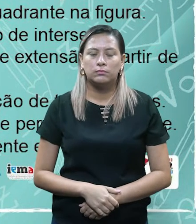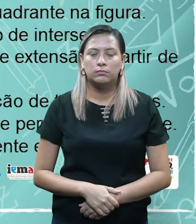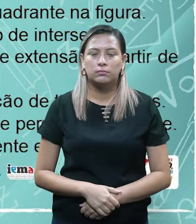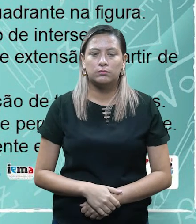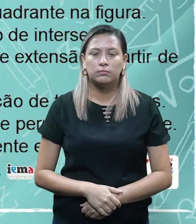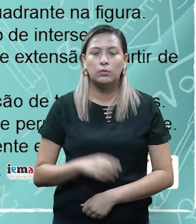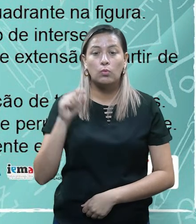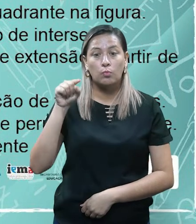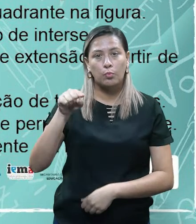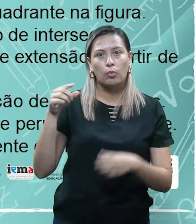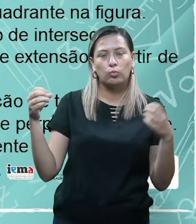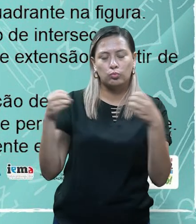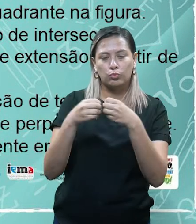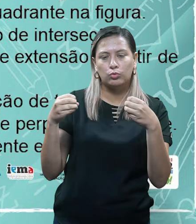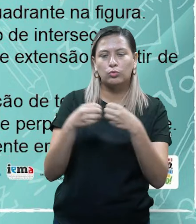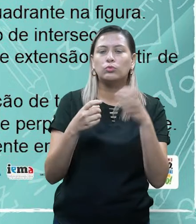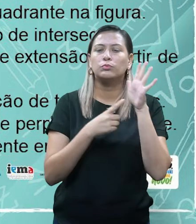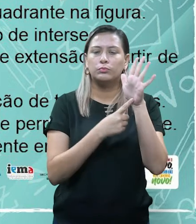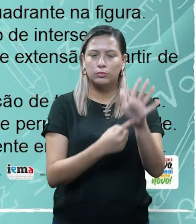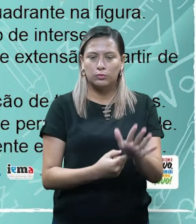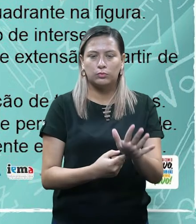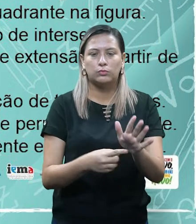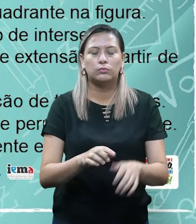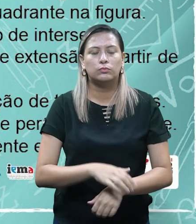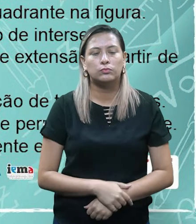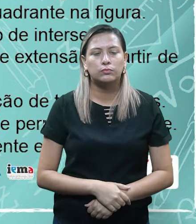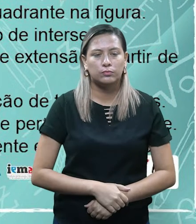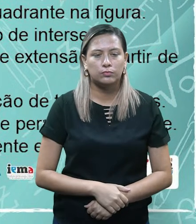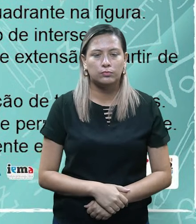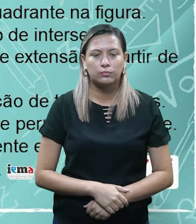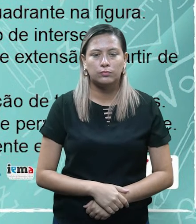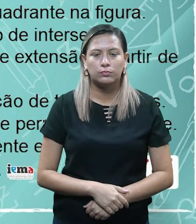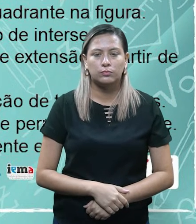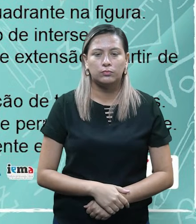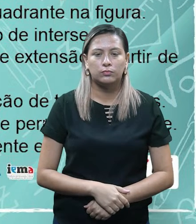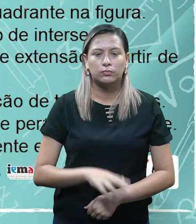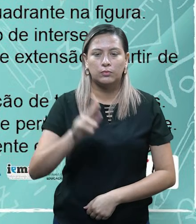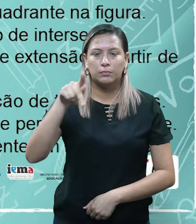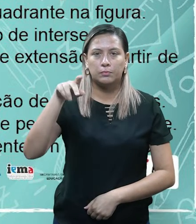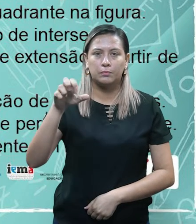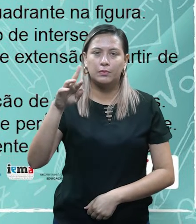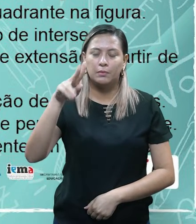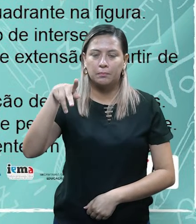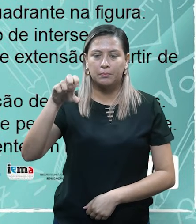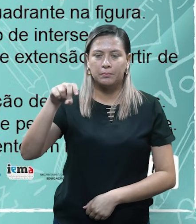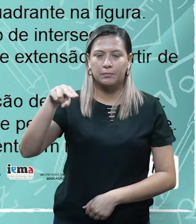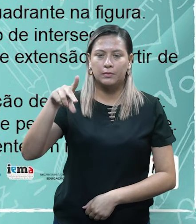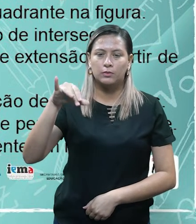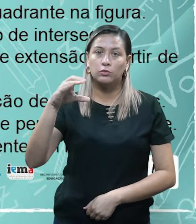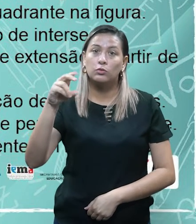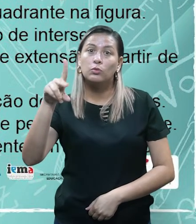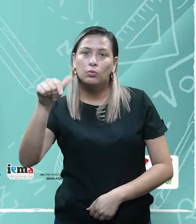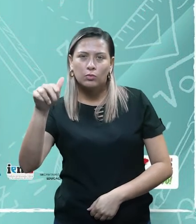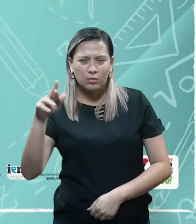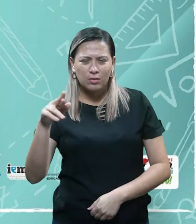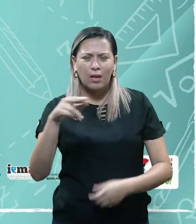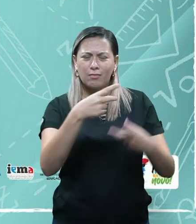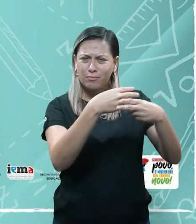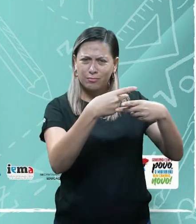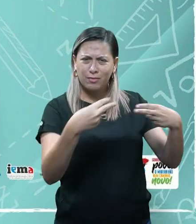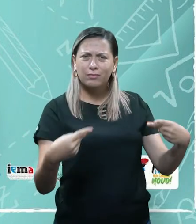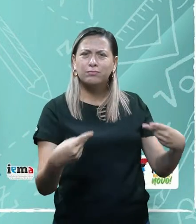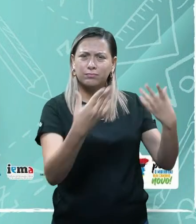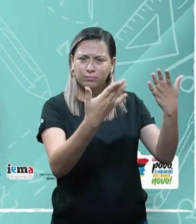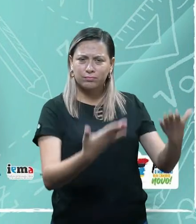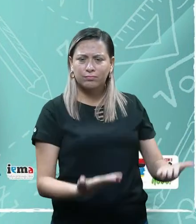ele também te mostra, também ajuda bastante. Todos esses itens de configuração, deixa